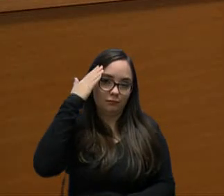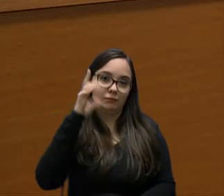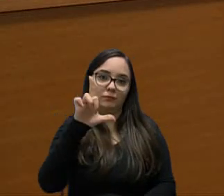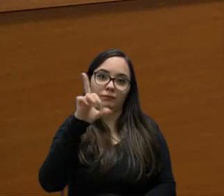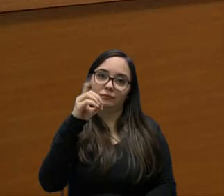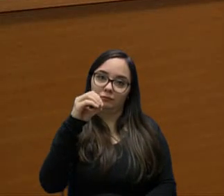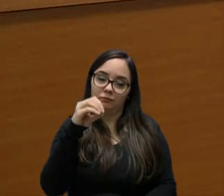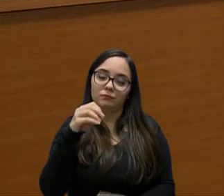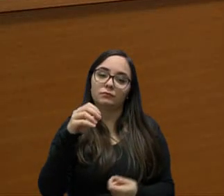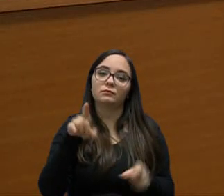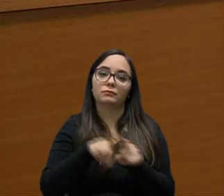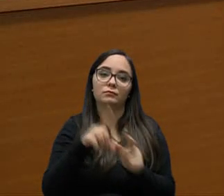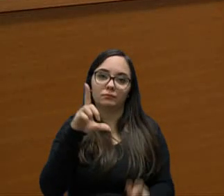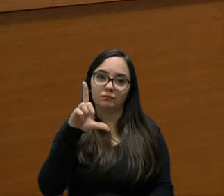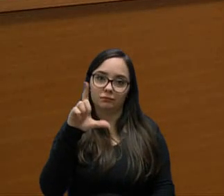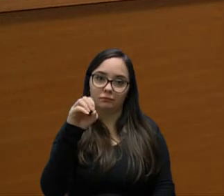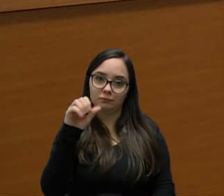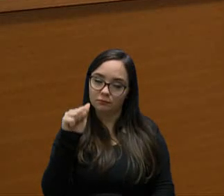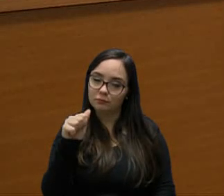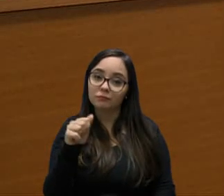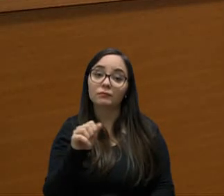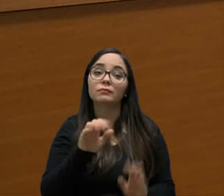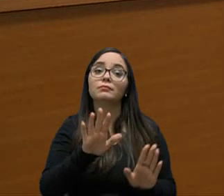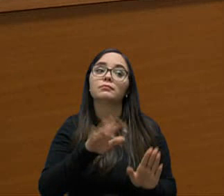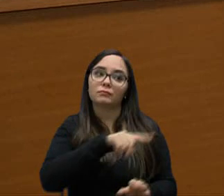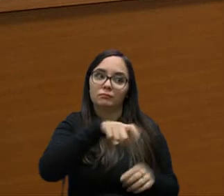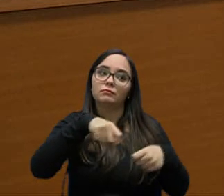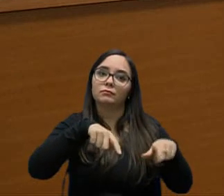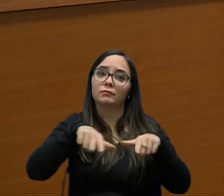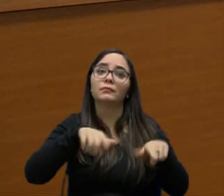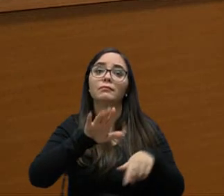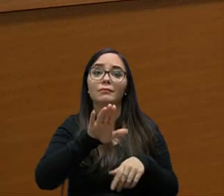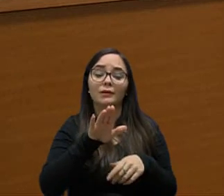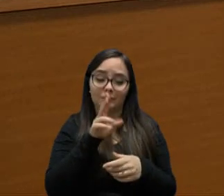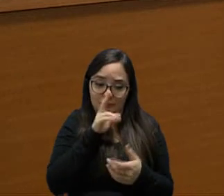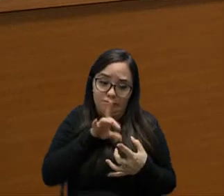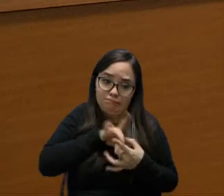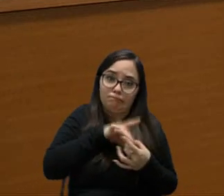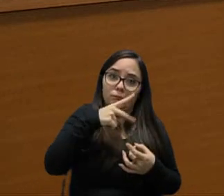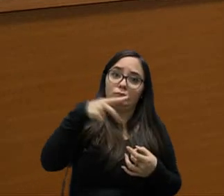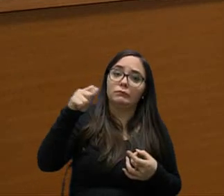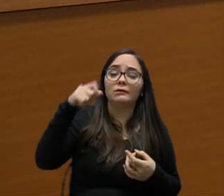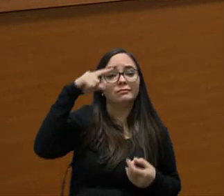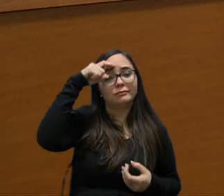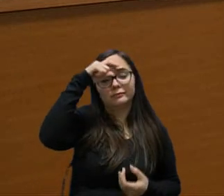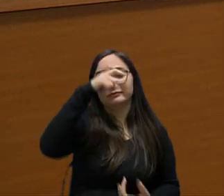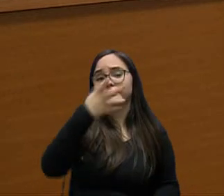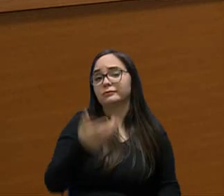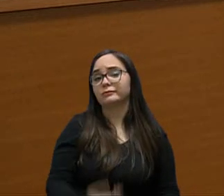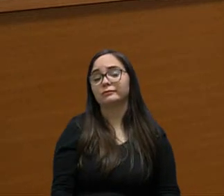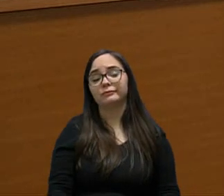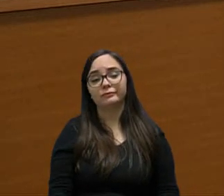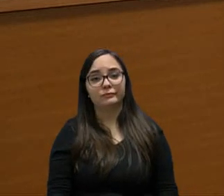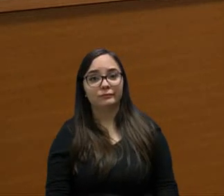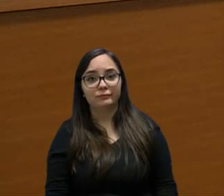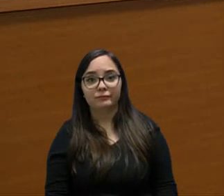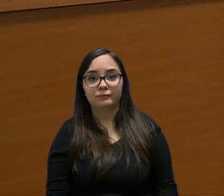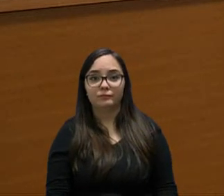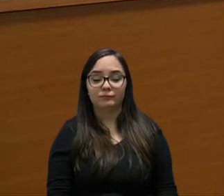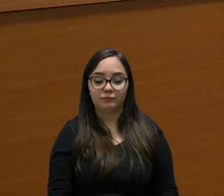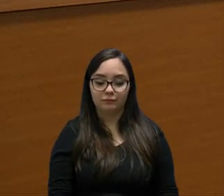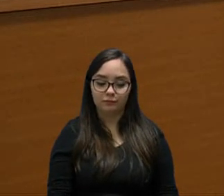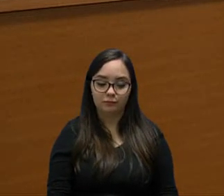ea lua para o ano subsequente para eles terem como trabalhar mas está amarrado a um ppa fica complicado navegador técnicas só se tua presença